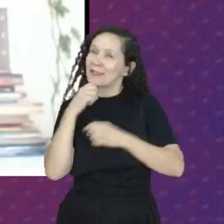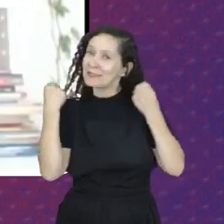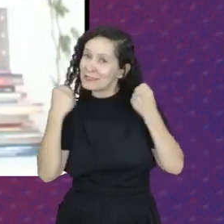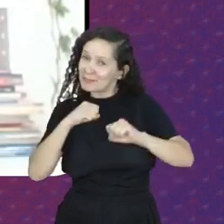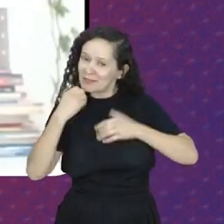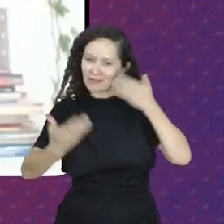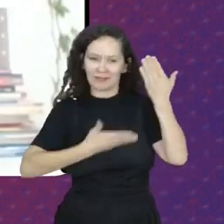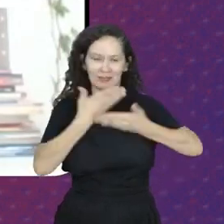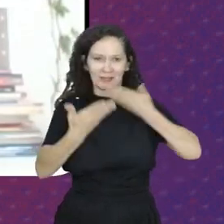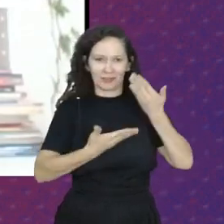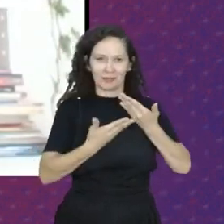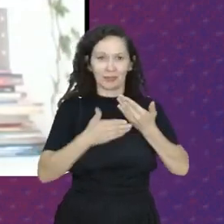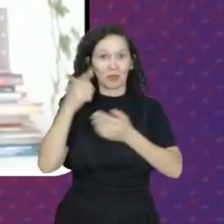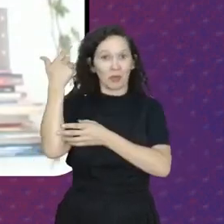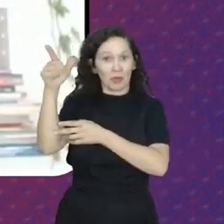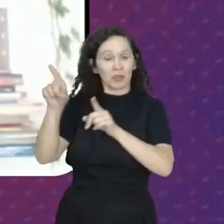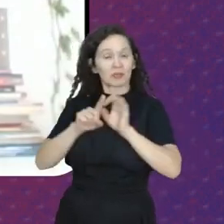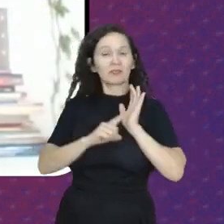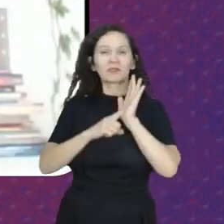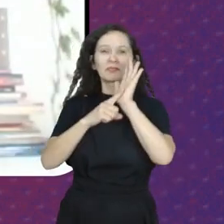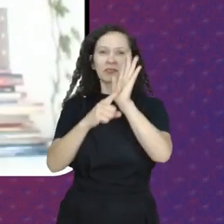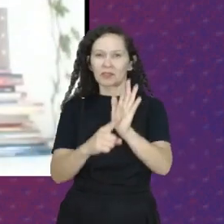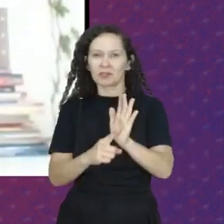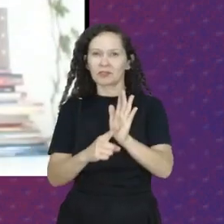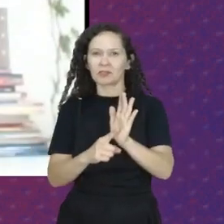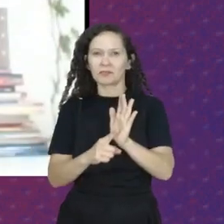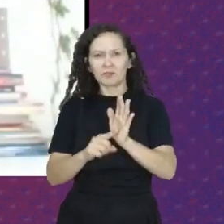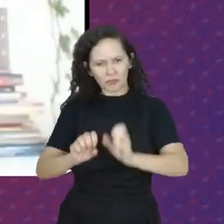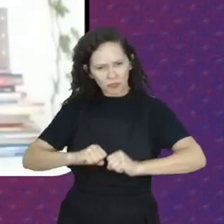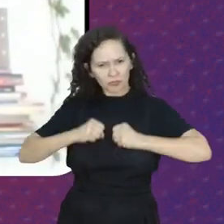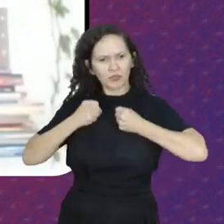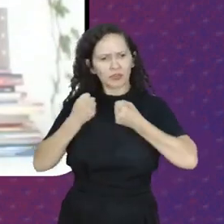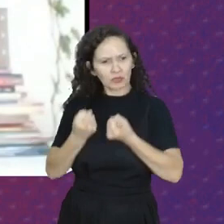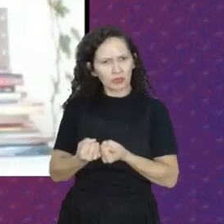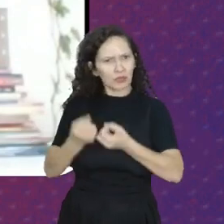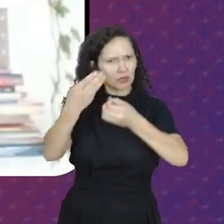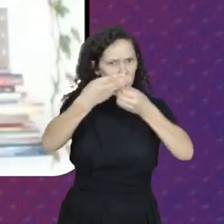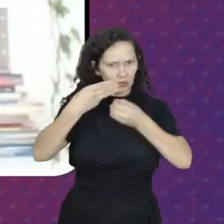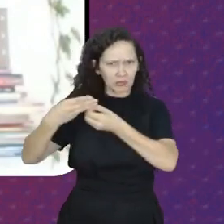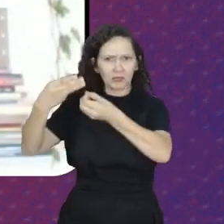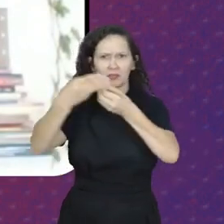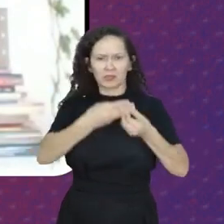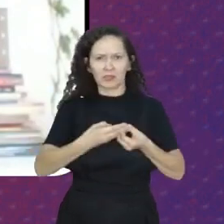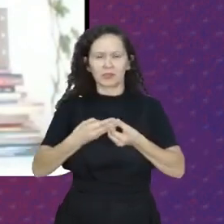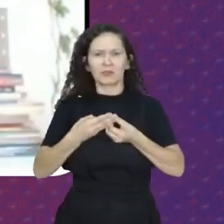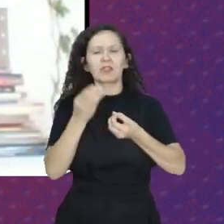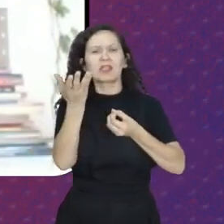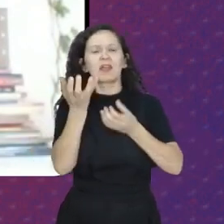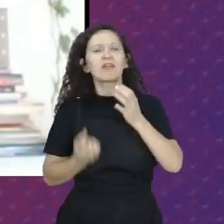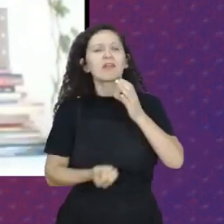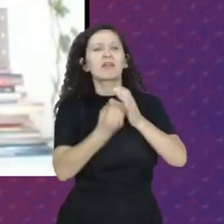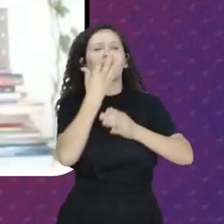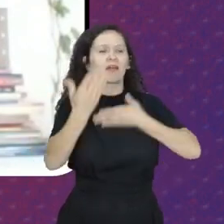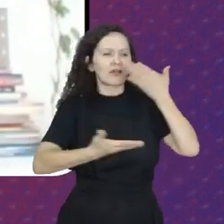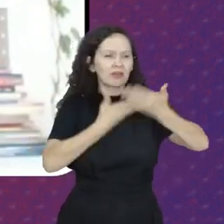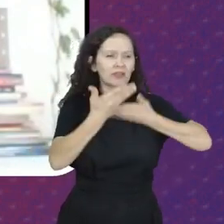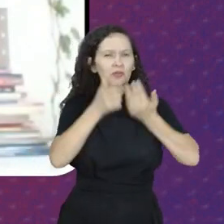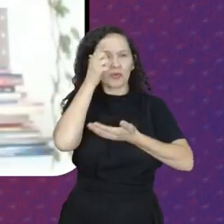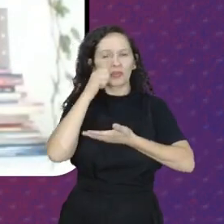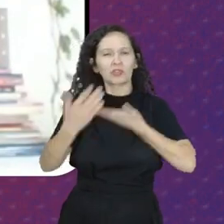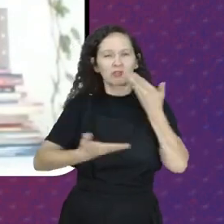atendimento, e, por outro, revela também um esforço, né, dos municípios de fazer esse